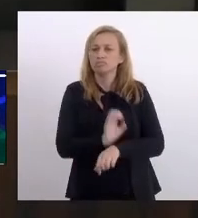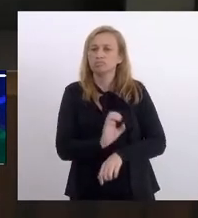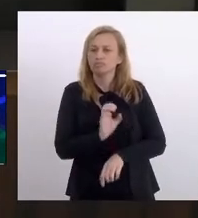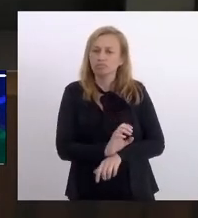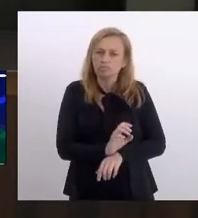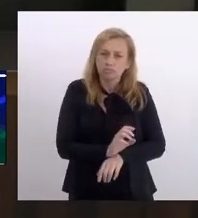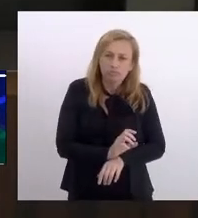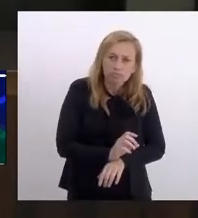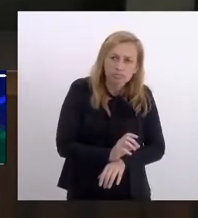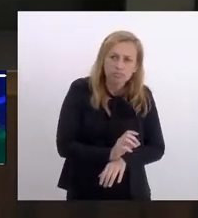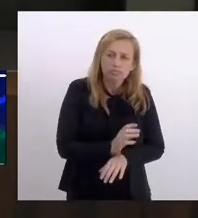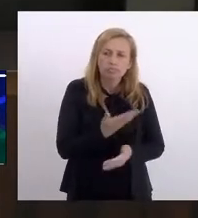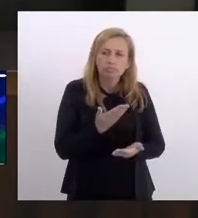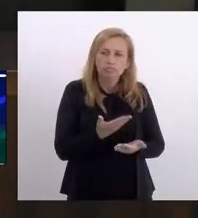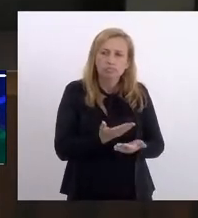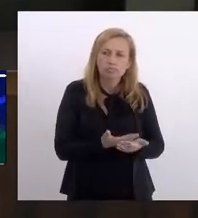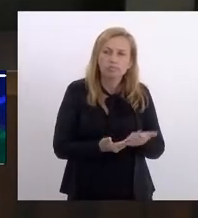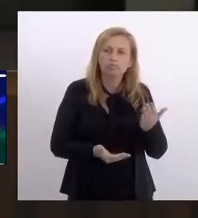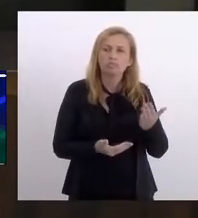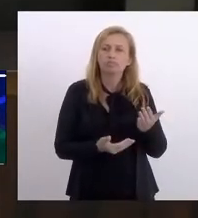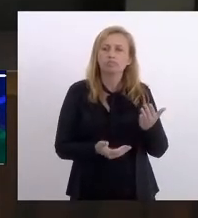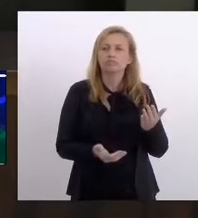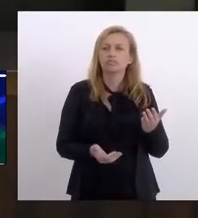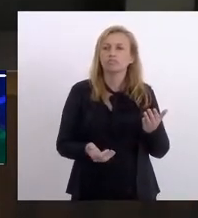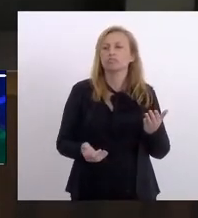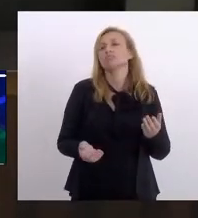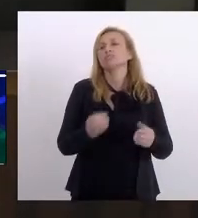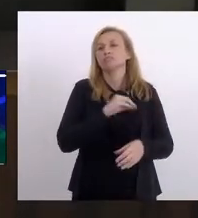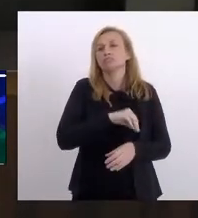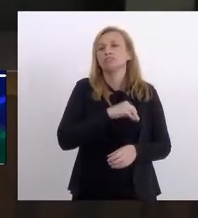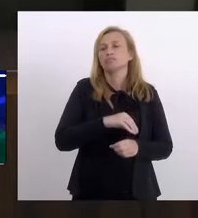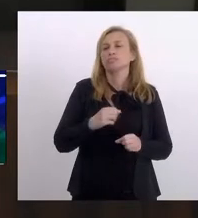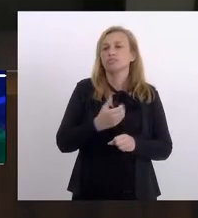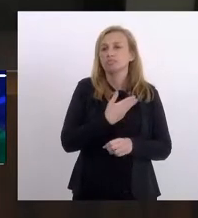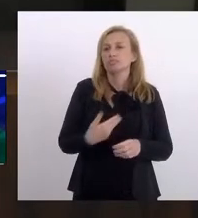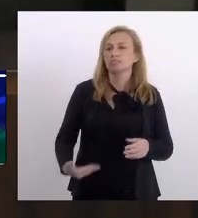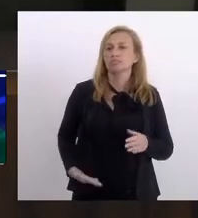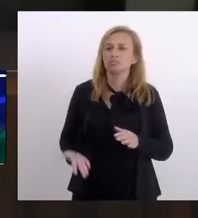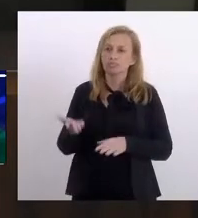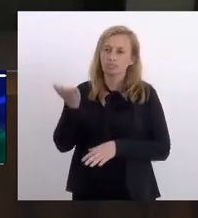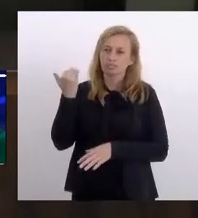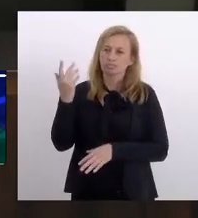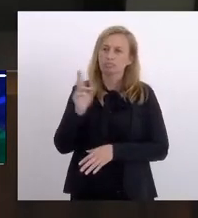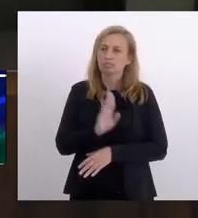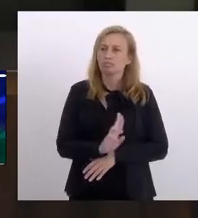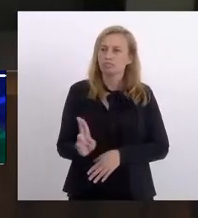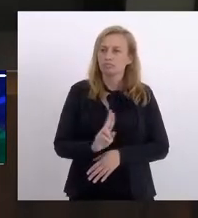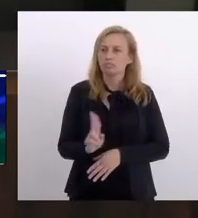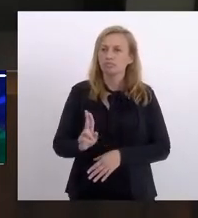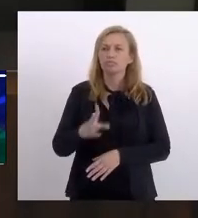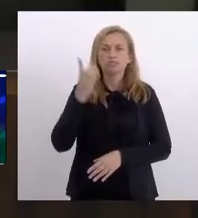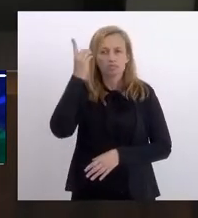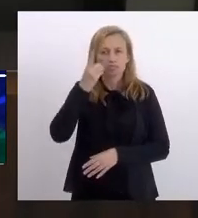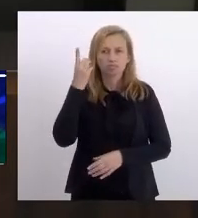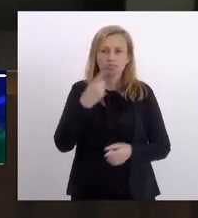perdas financeiras causadas ilicitamente pelo governo anterior. Eu vou anotar aqui o nome dos parlamentares que queiram